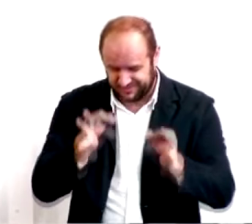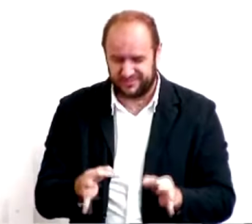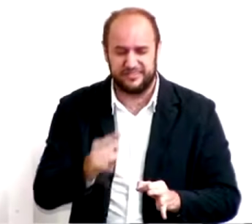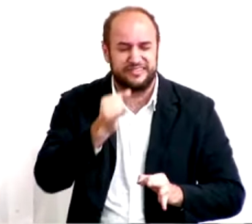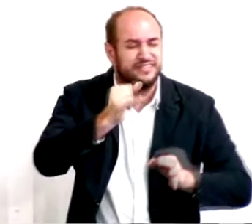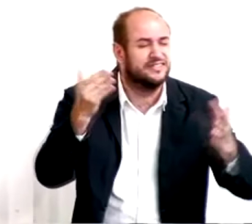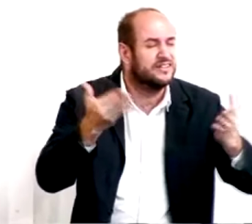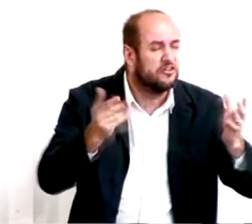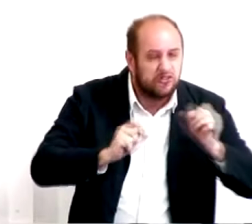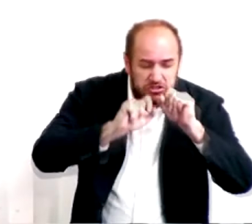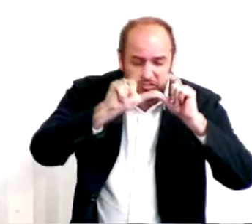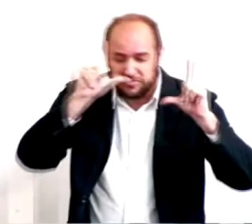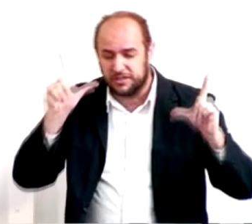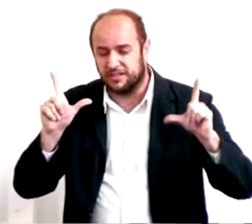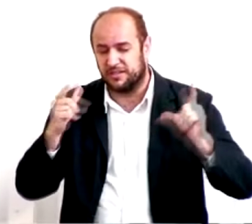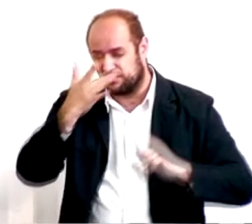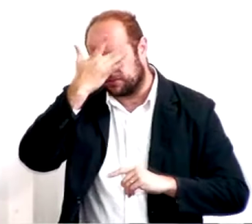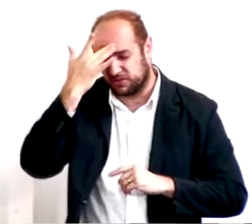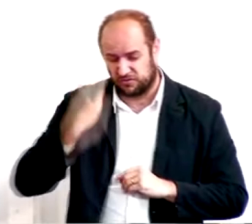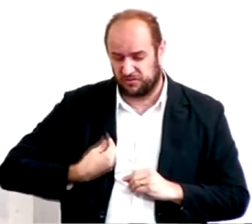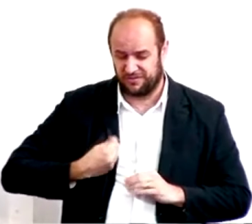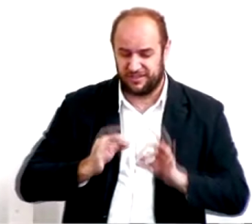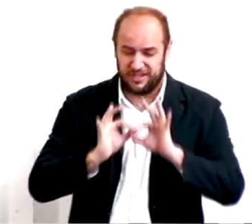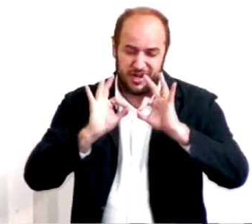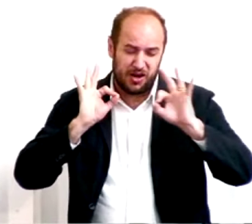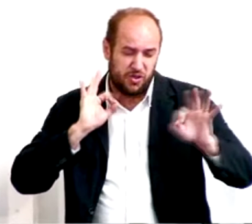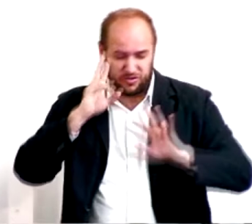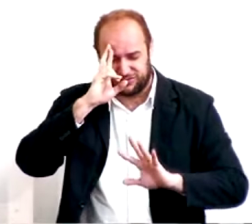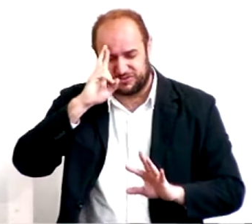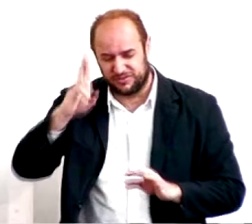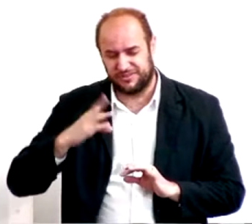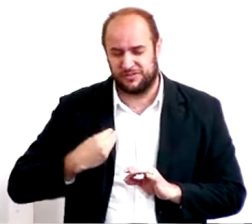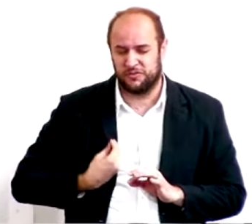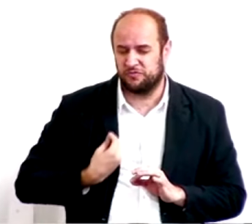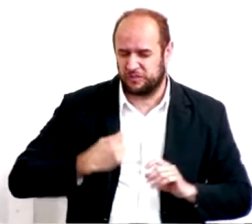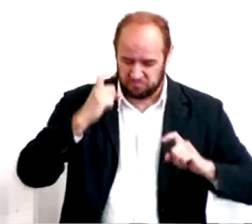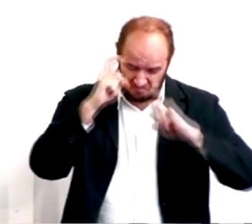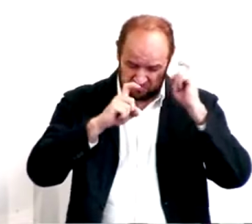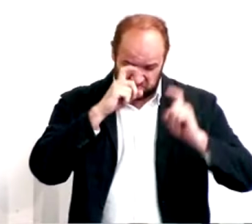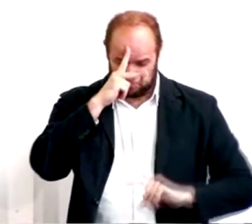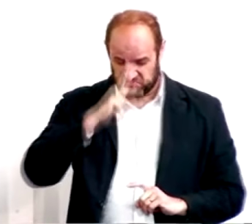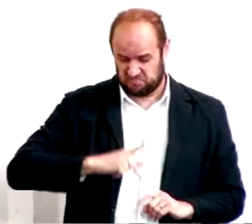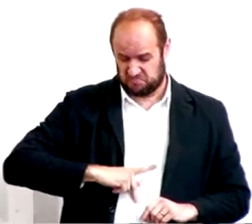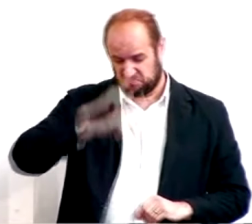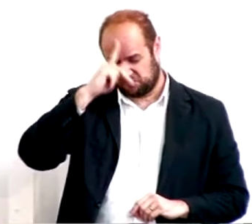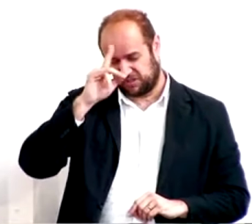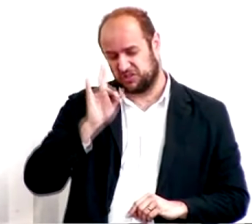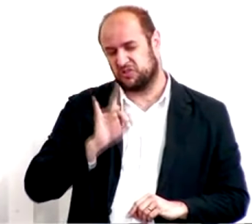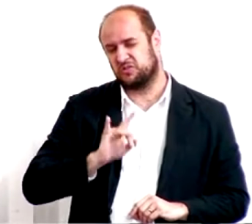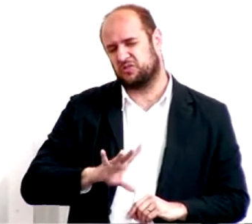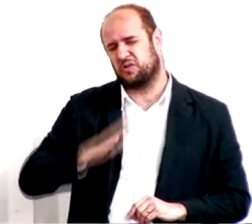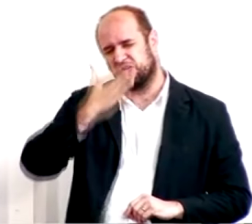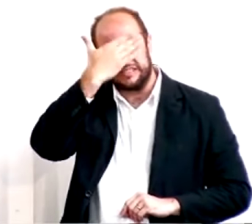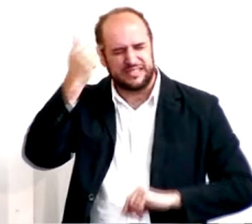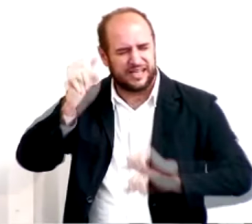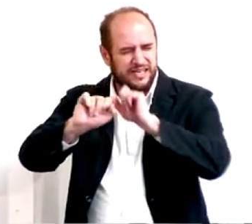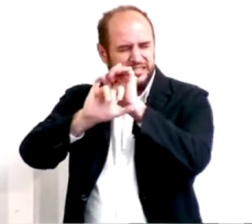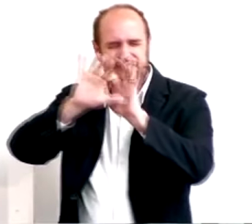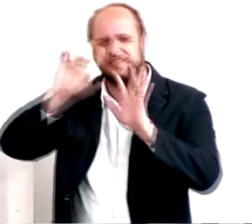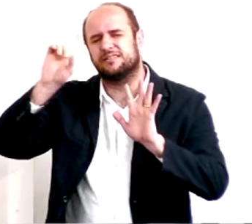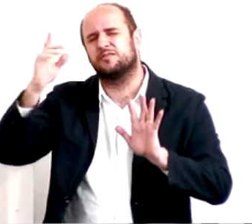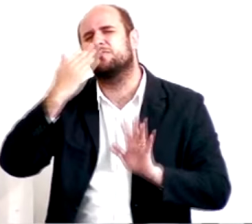alguém que tem andado que tem uma vida distante do Senhor que tem Se importado mais consigo mesmo do que com a tua glória a